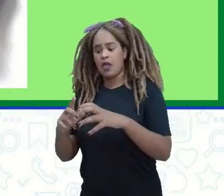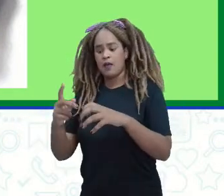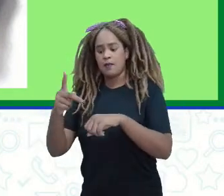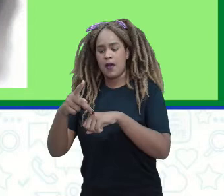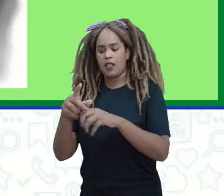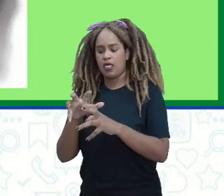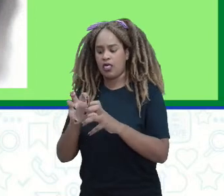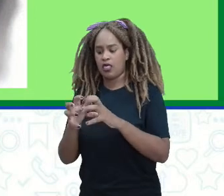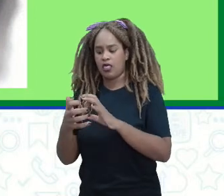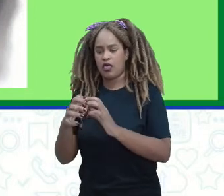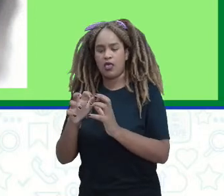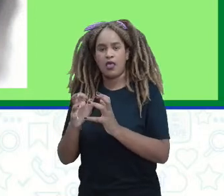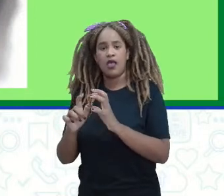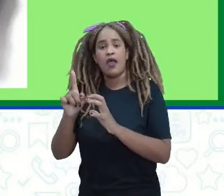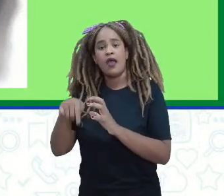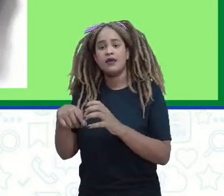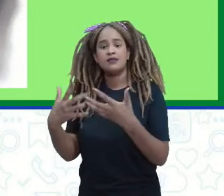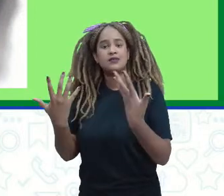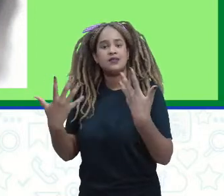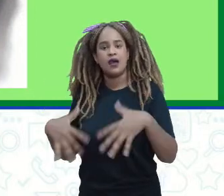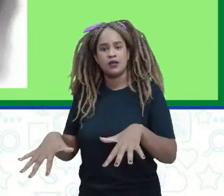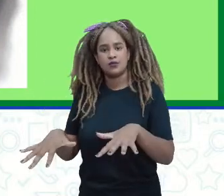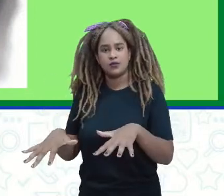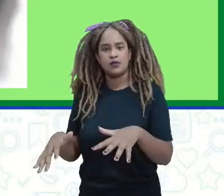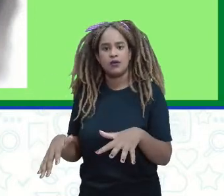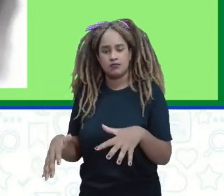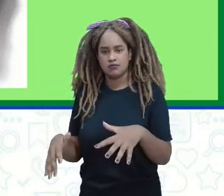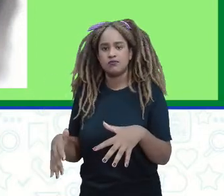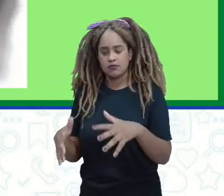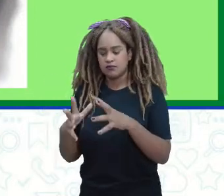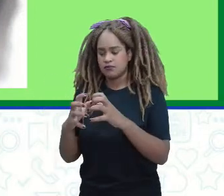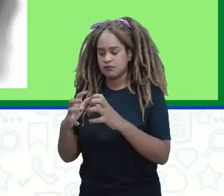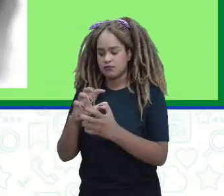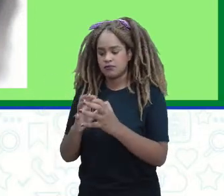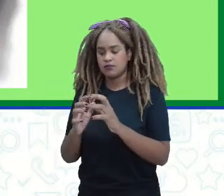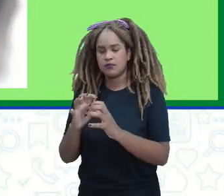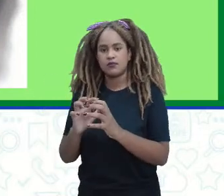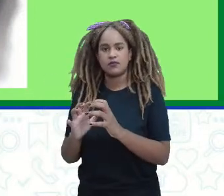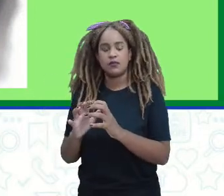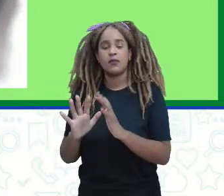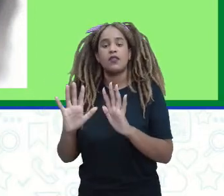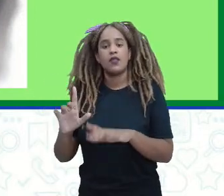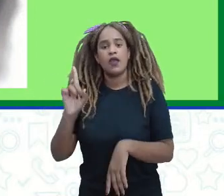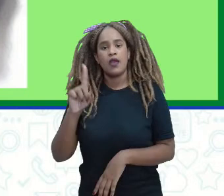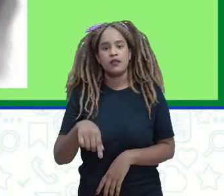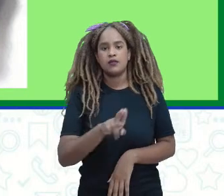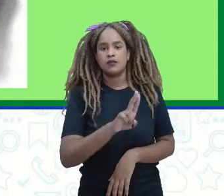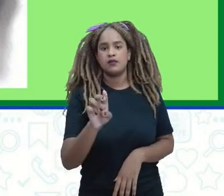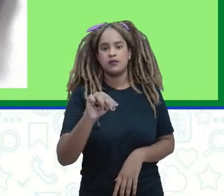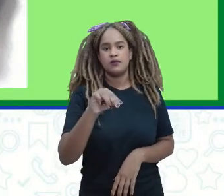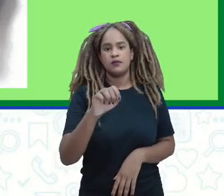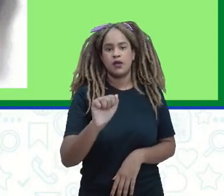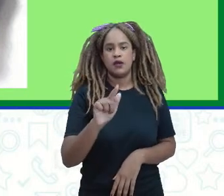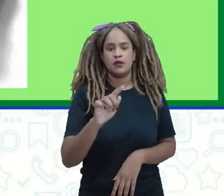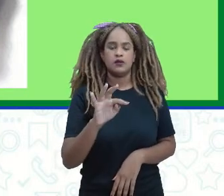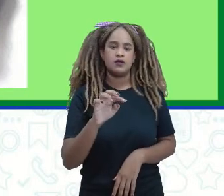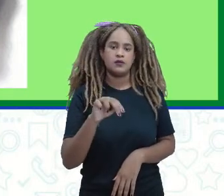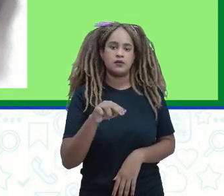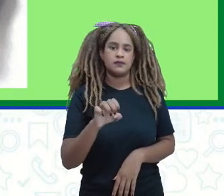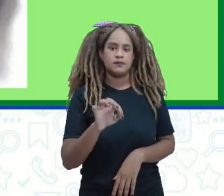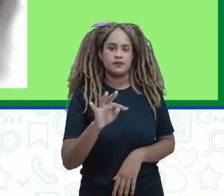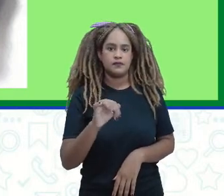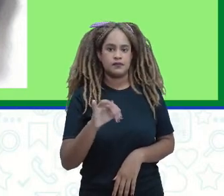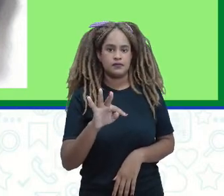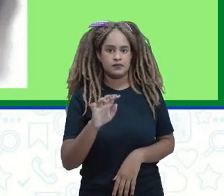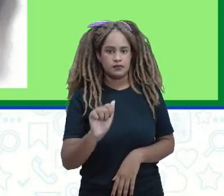né? Retirada do meio natural dessa forma. Então, essa é a magnetita, é a rocha,